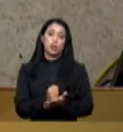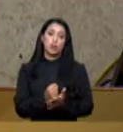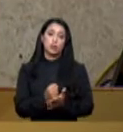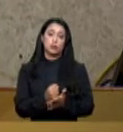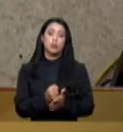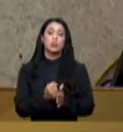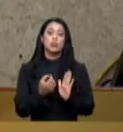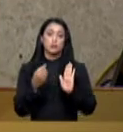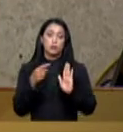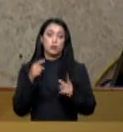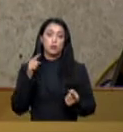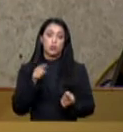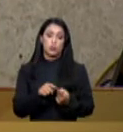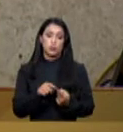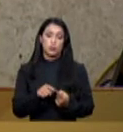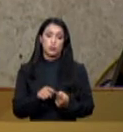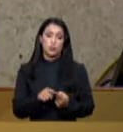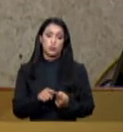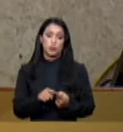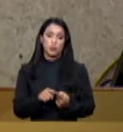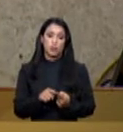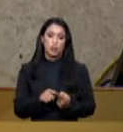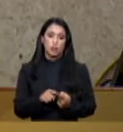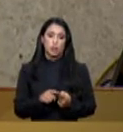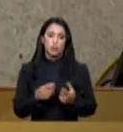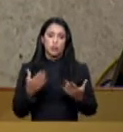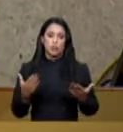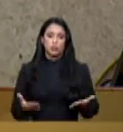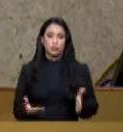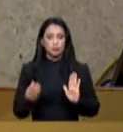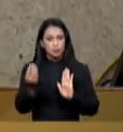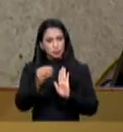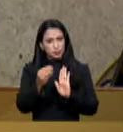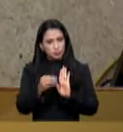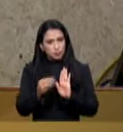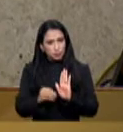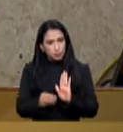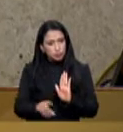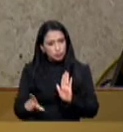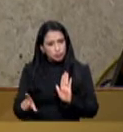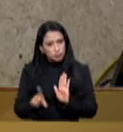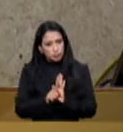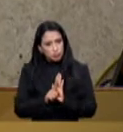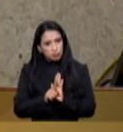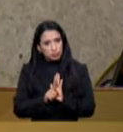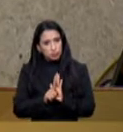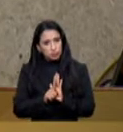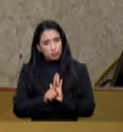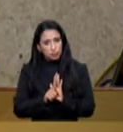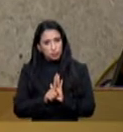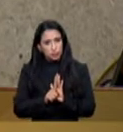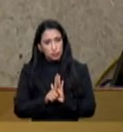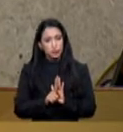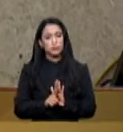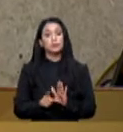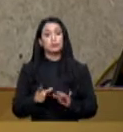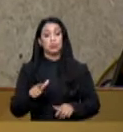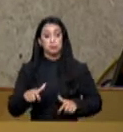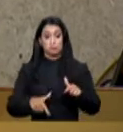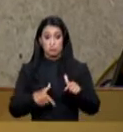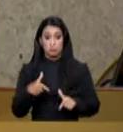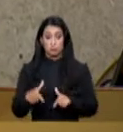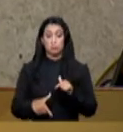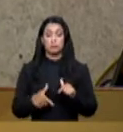fim. O cotejo entre tais enunciados e a disciplina da lei da